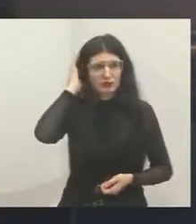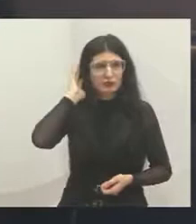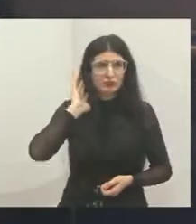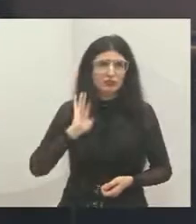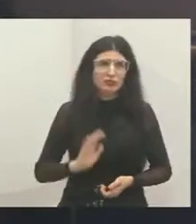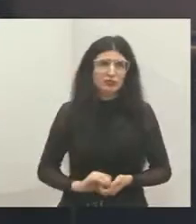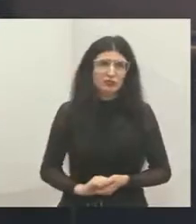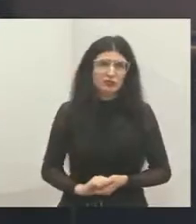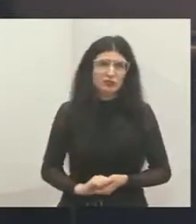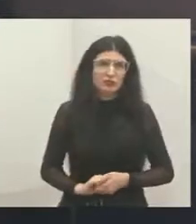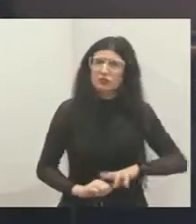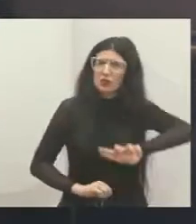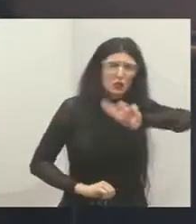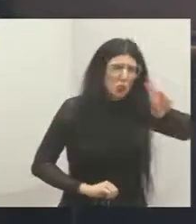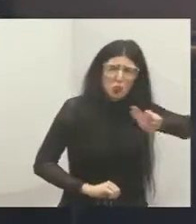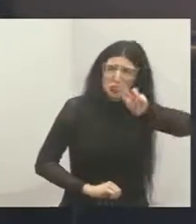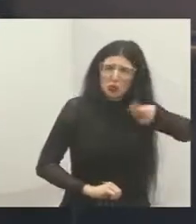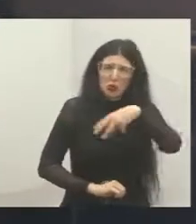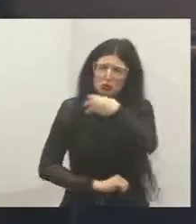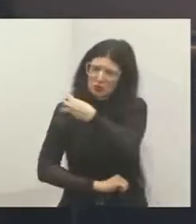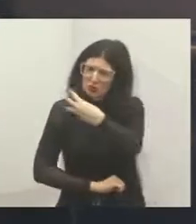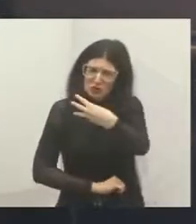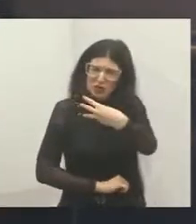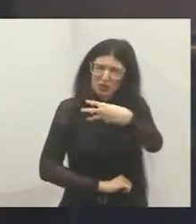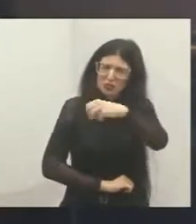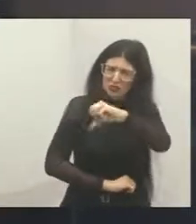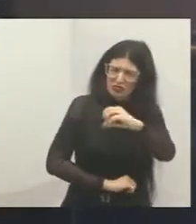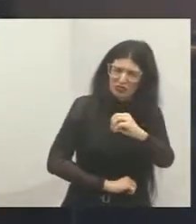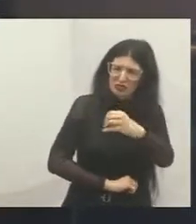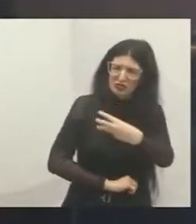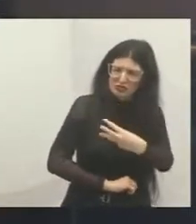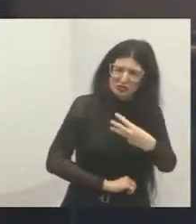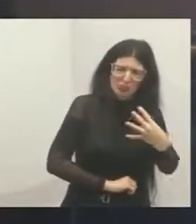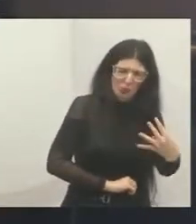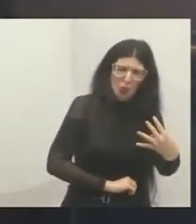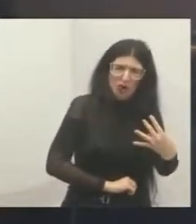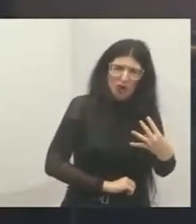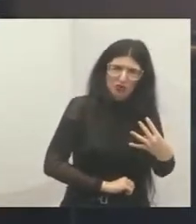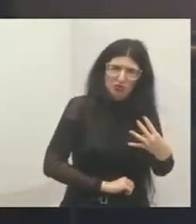agora nós não usamos, 3390-34, se eu não me engano, né?